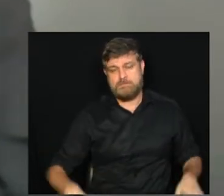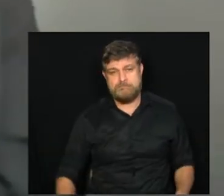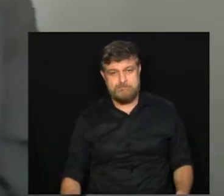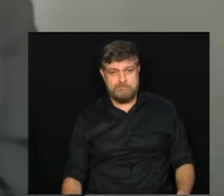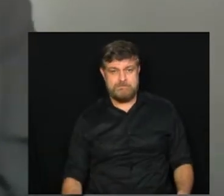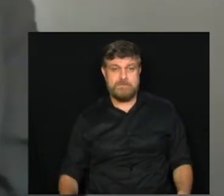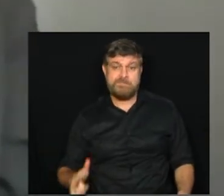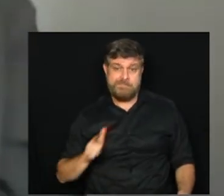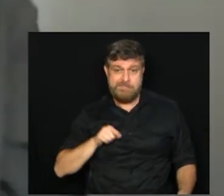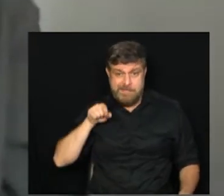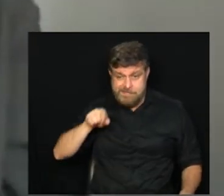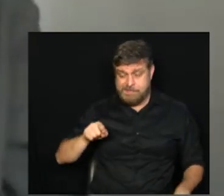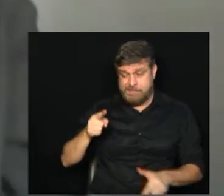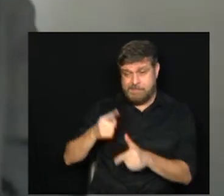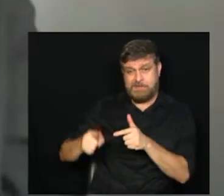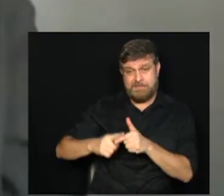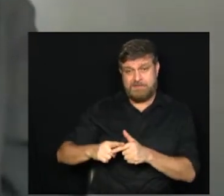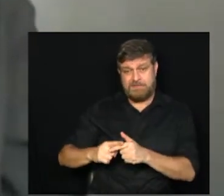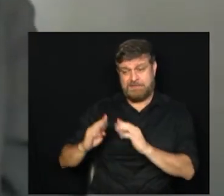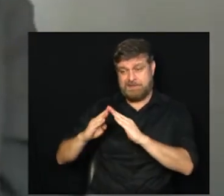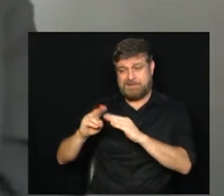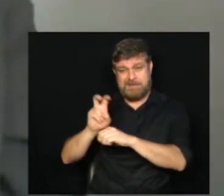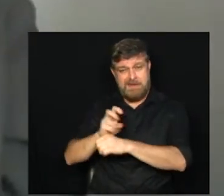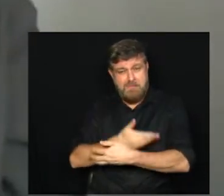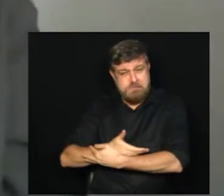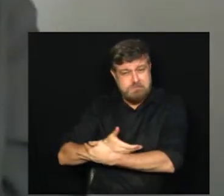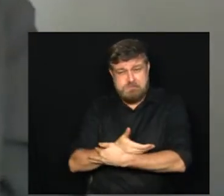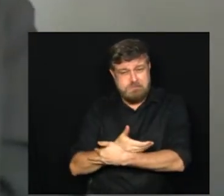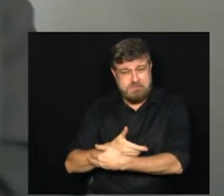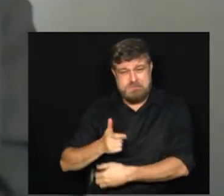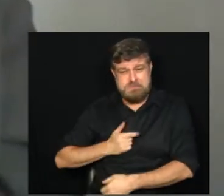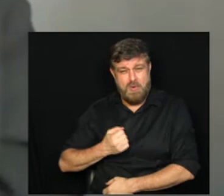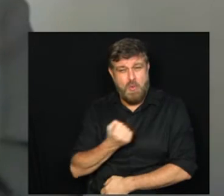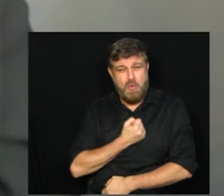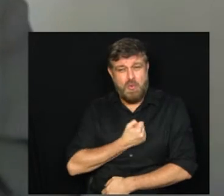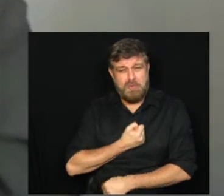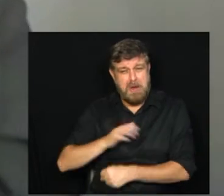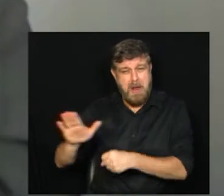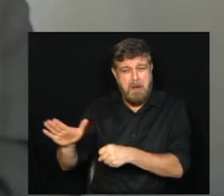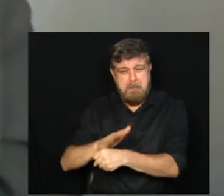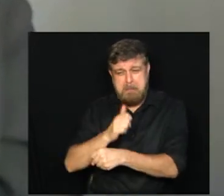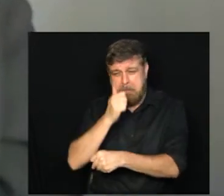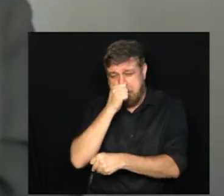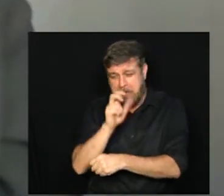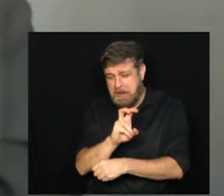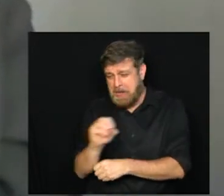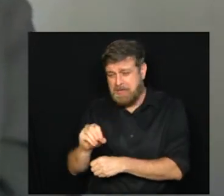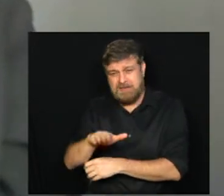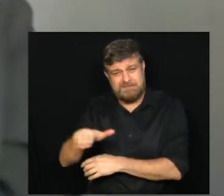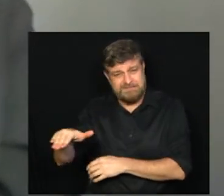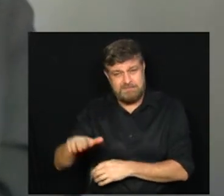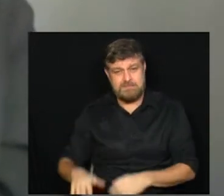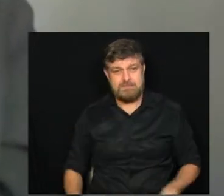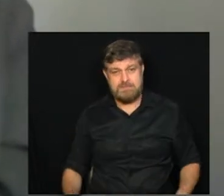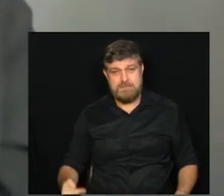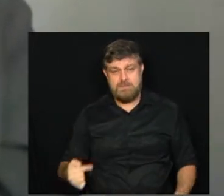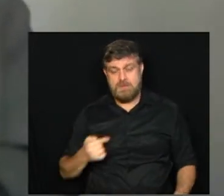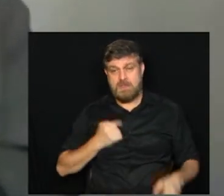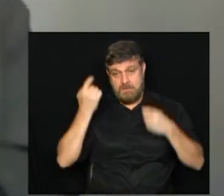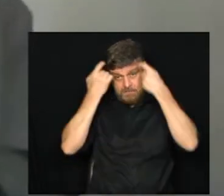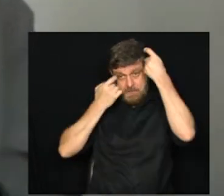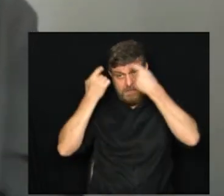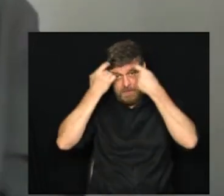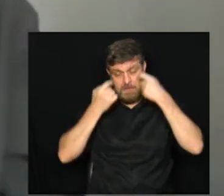e temos esse problema que o Ayrton também trouxe, que eu fico muito